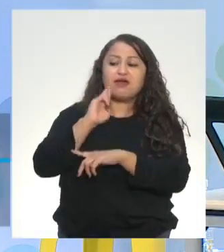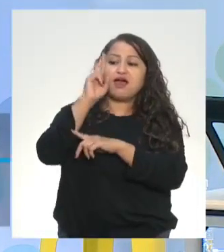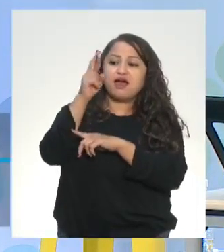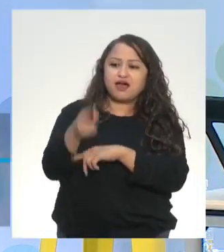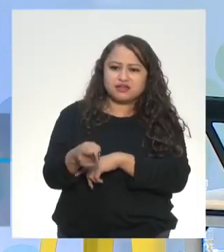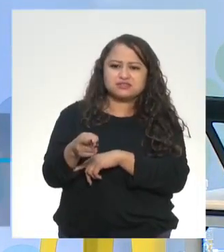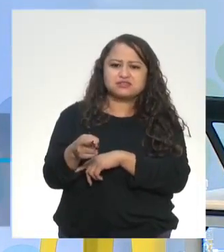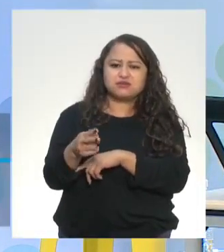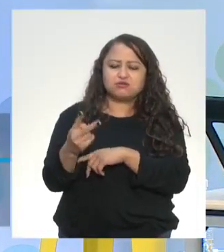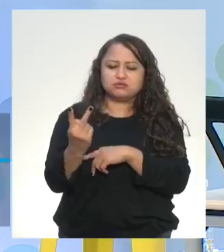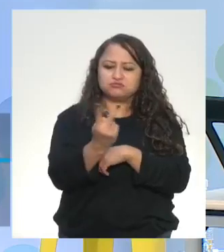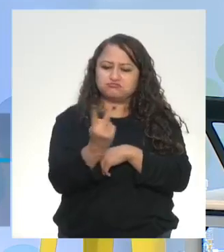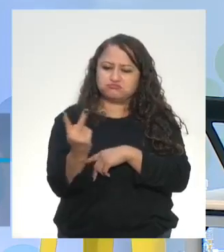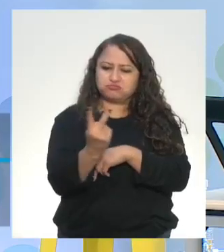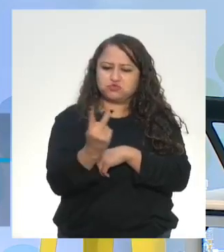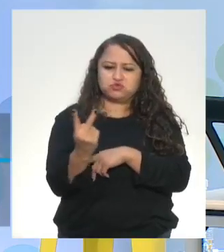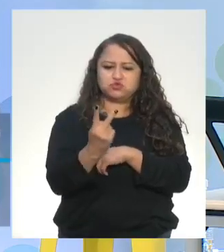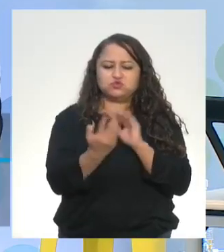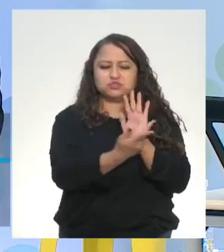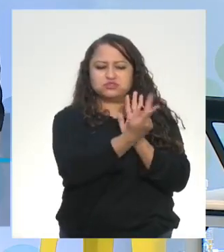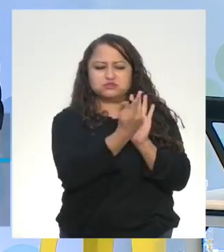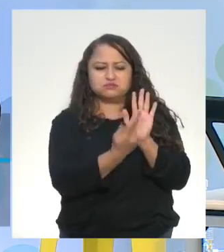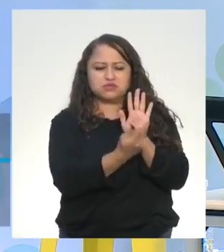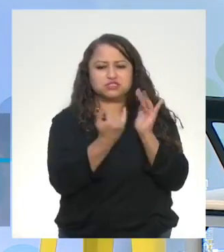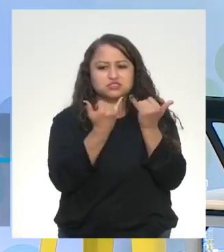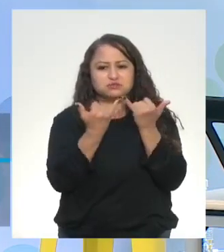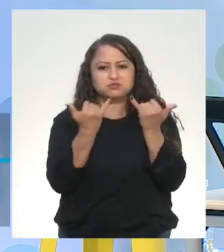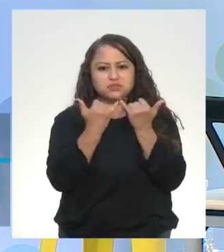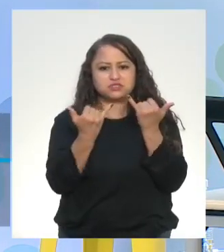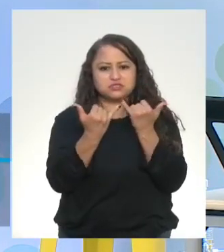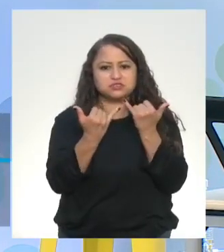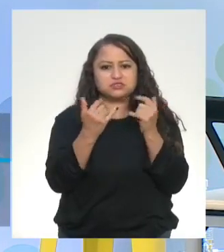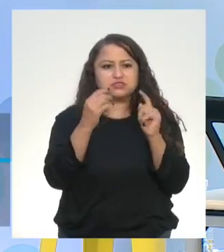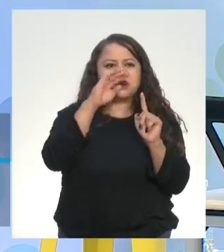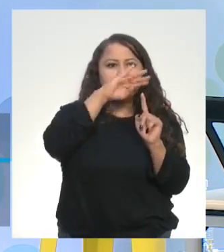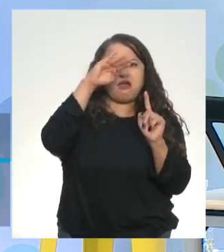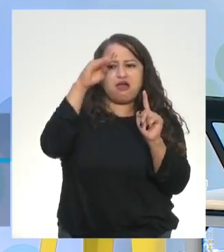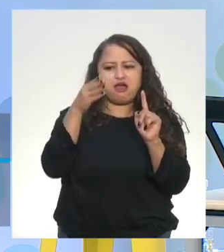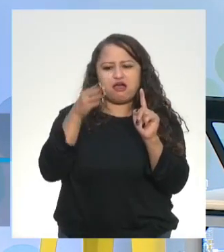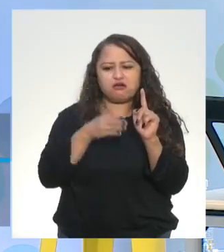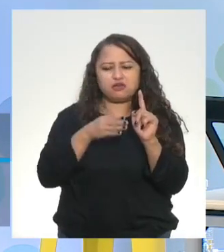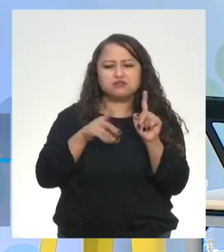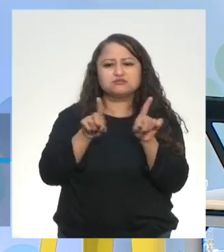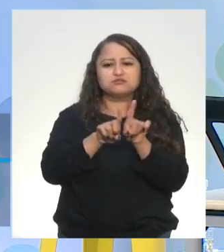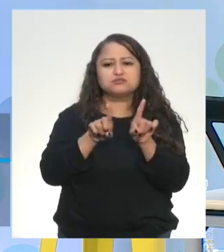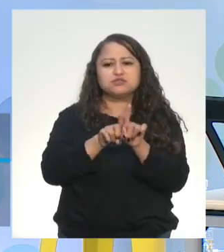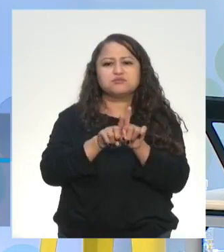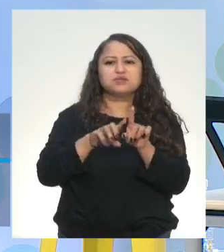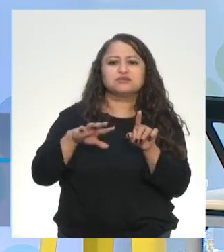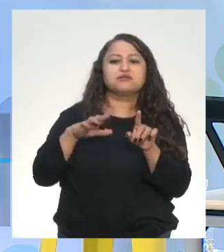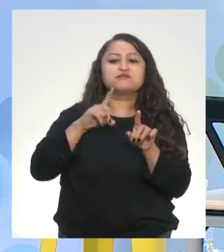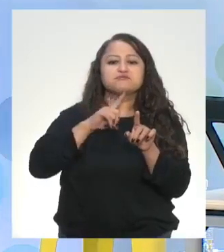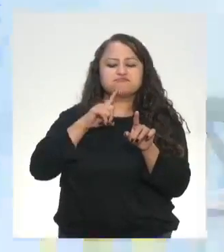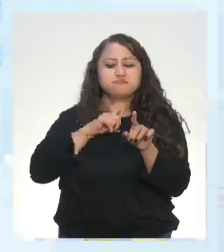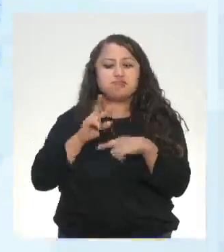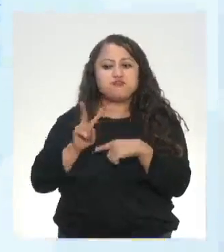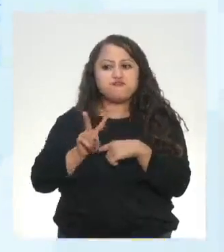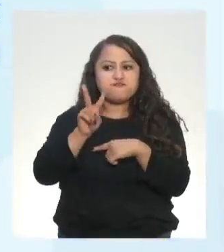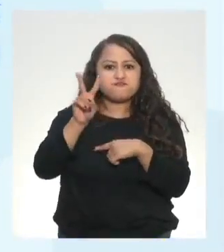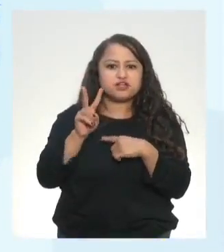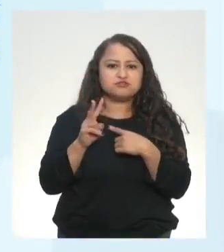calcular o K. Então, vou pegar o lado da figura maior, que é 8, e vou dividir pelo lado da